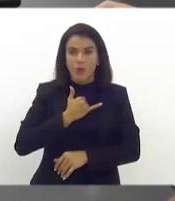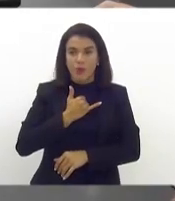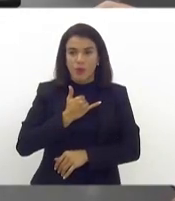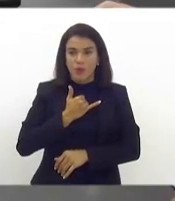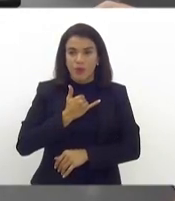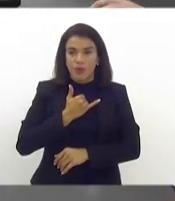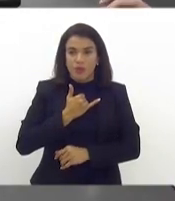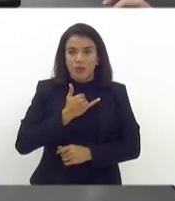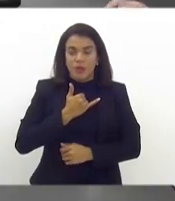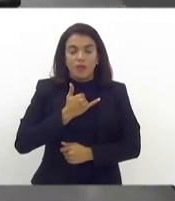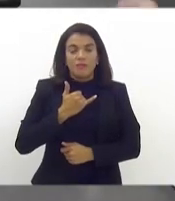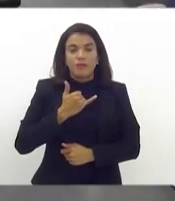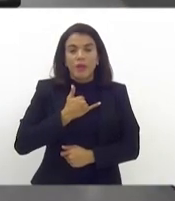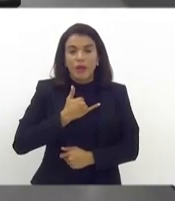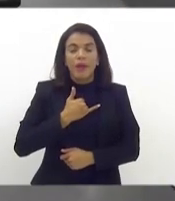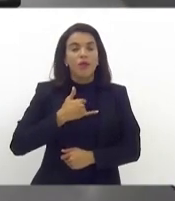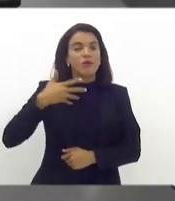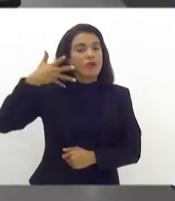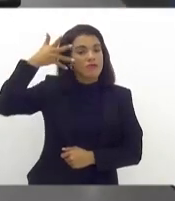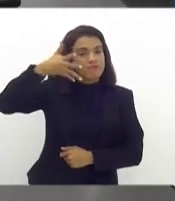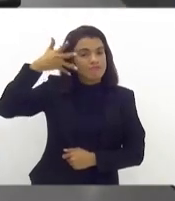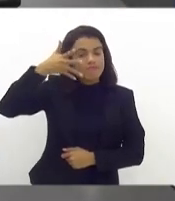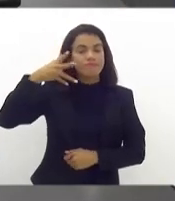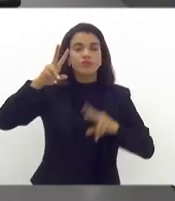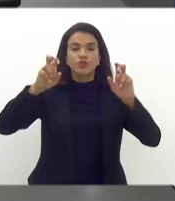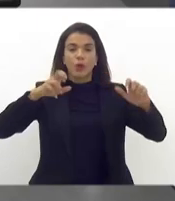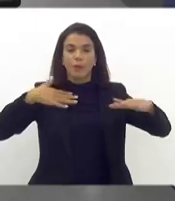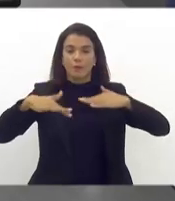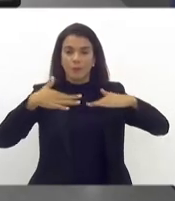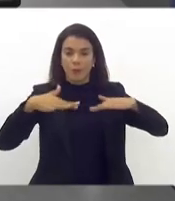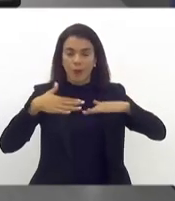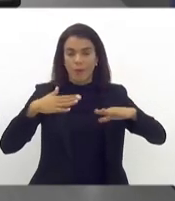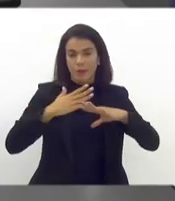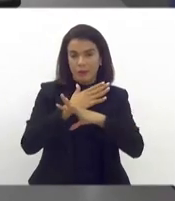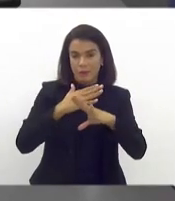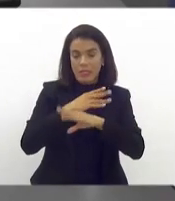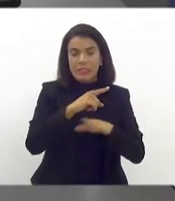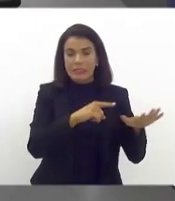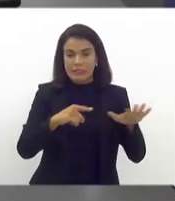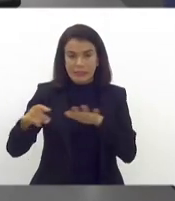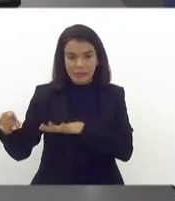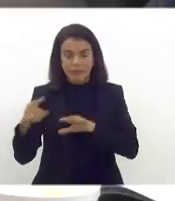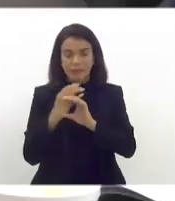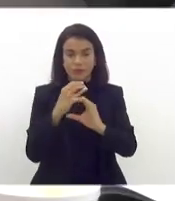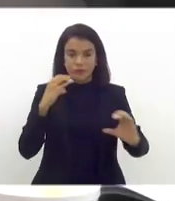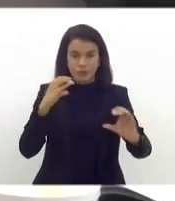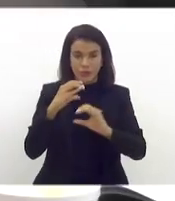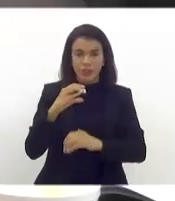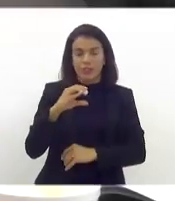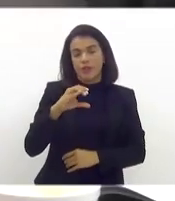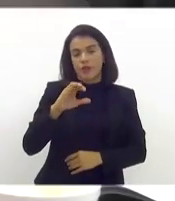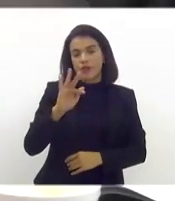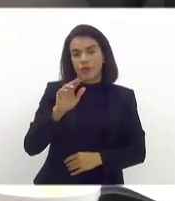pela ordem, Vossa Excelência. Eu estava dando uma palestra sobre mobilidade urbana na Semana de Engenharia na Ilha do Fundão.